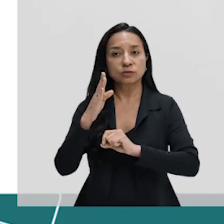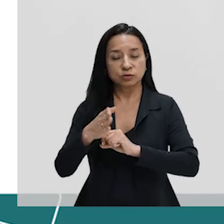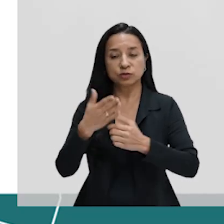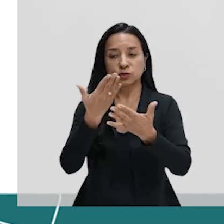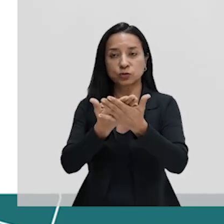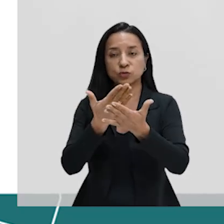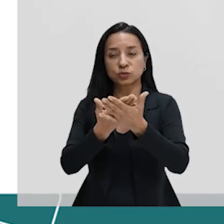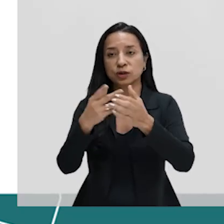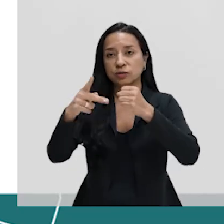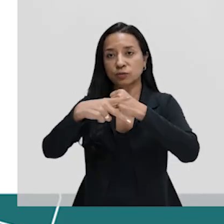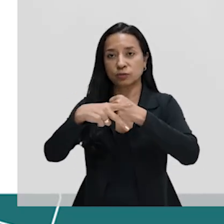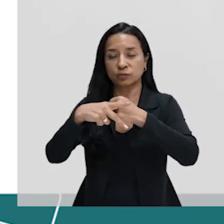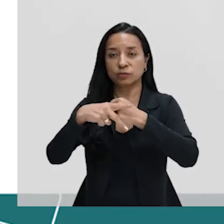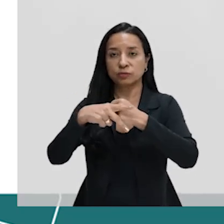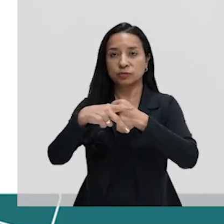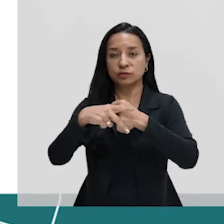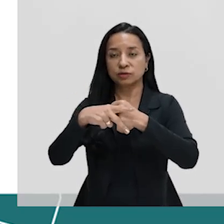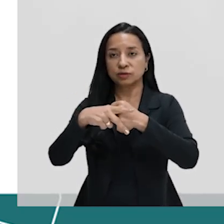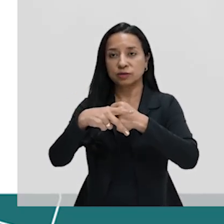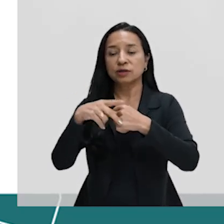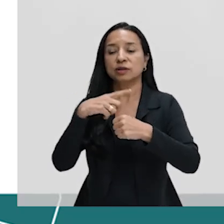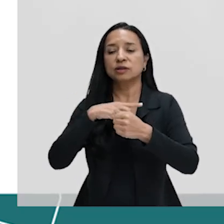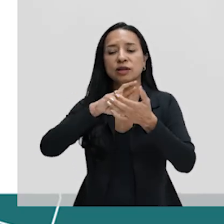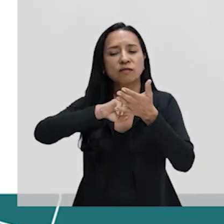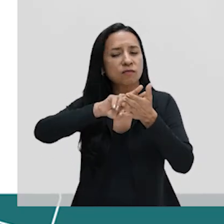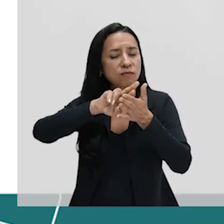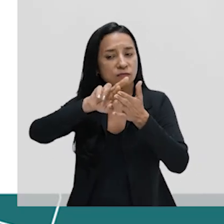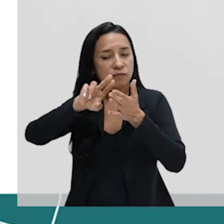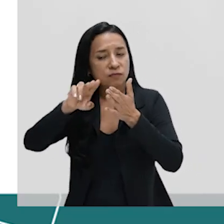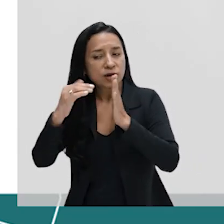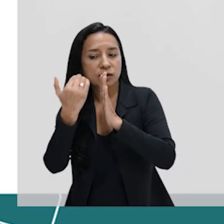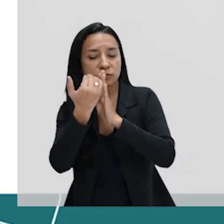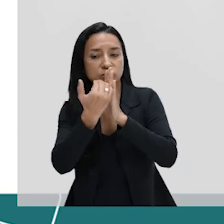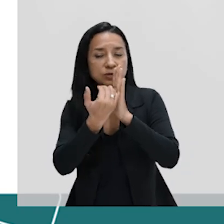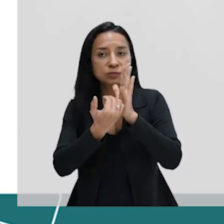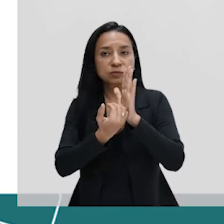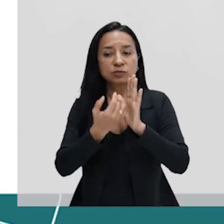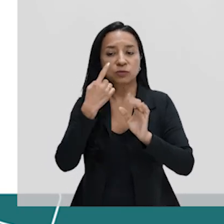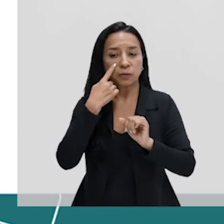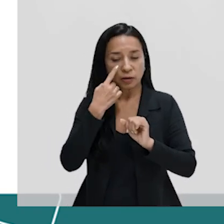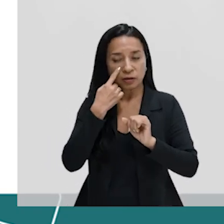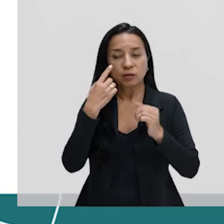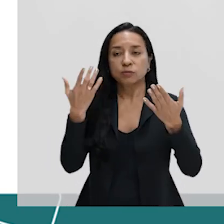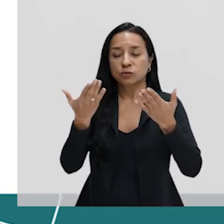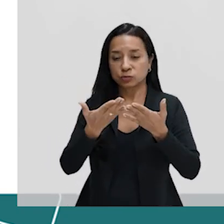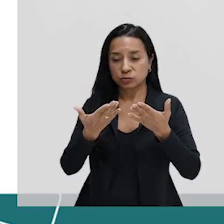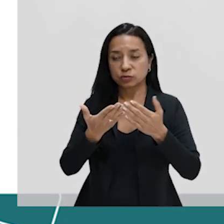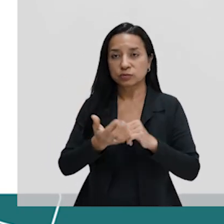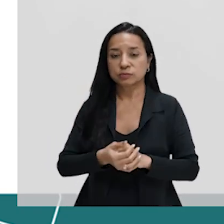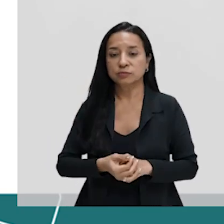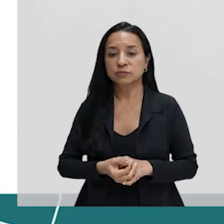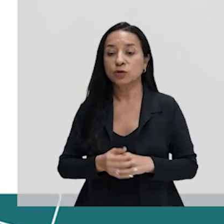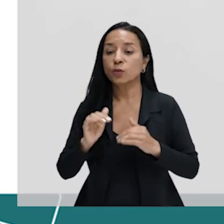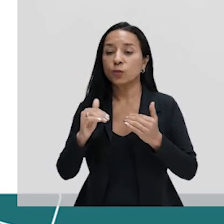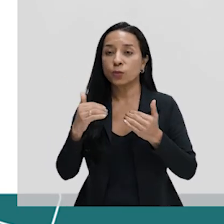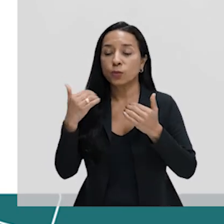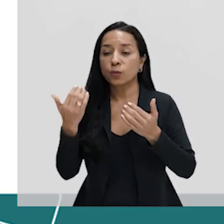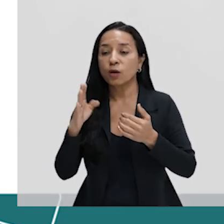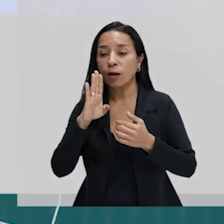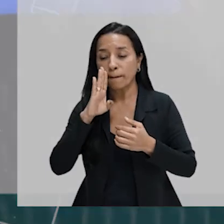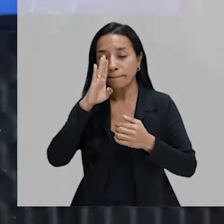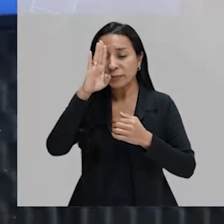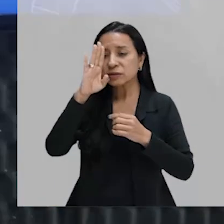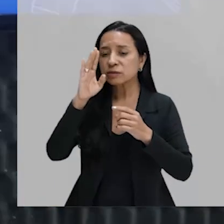sobre os pronomes, né? Ele tem aí várias classificações, nós veremos essas classificações hoje. E qual é a sua